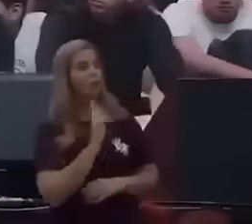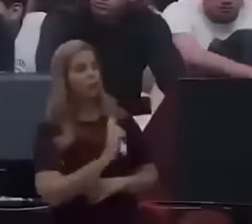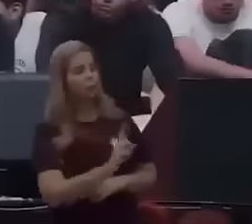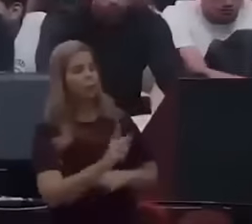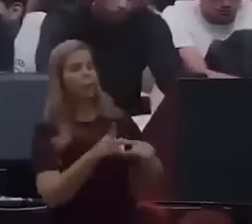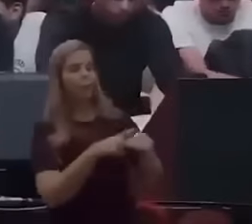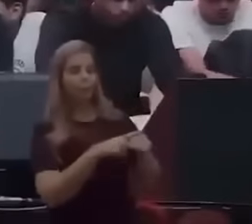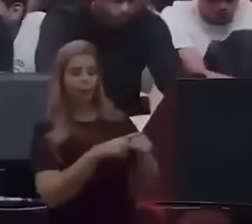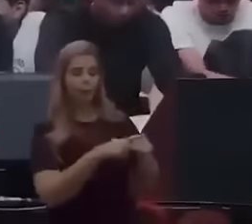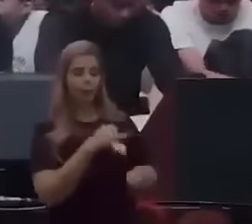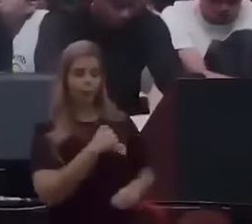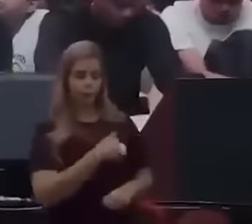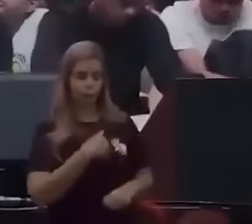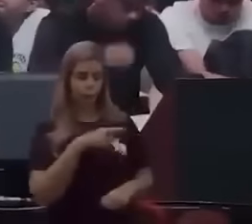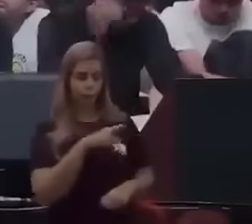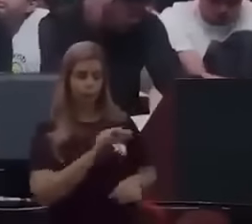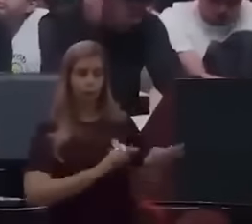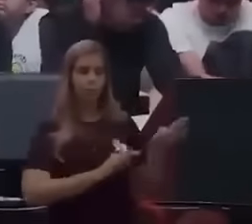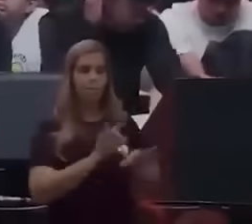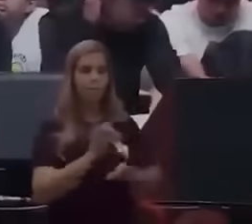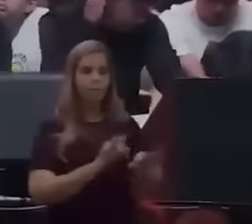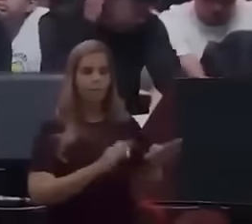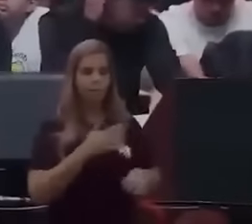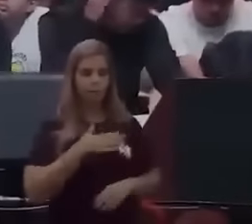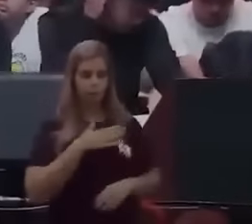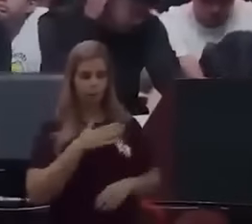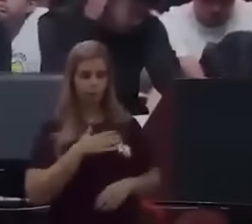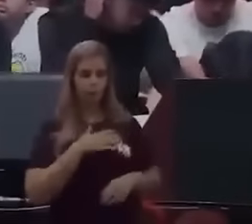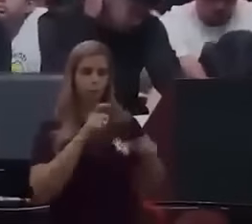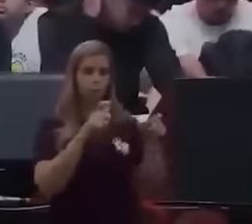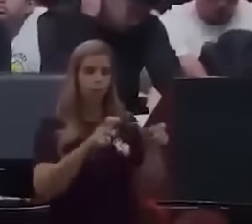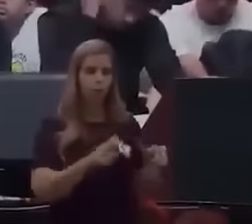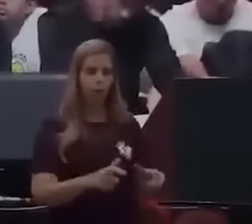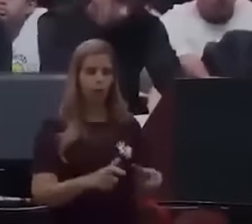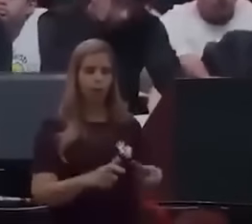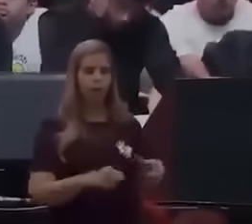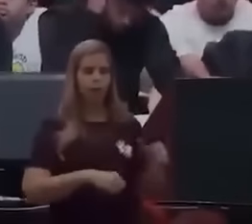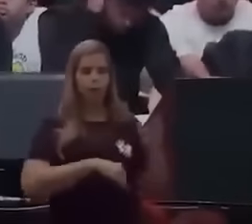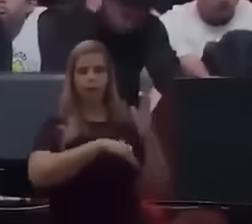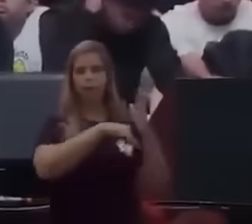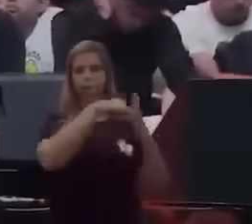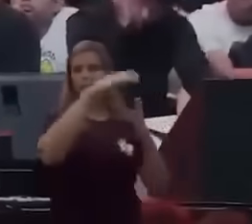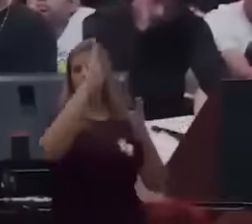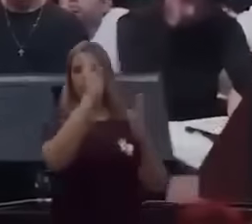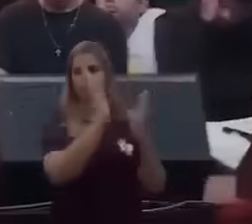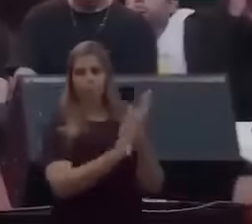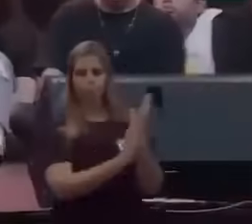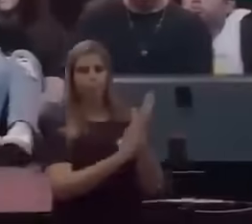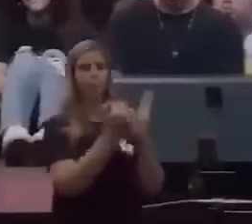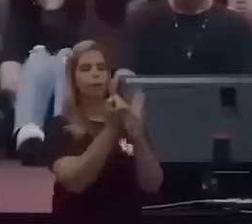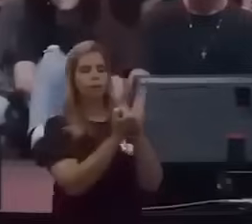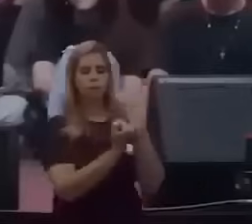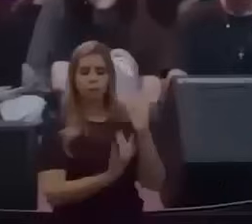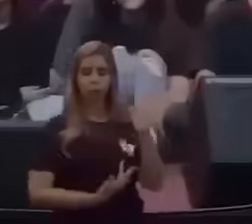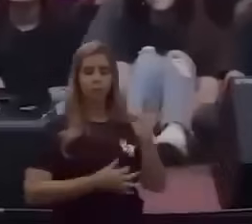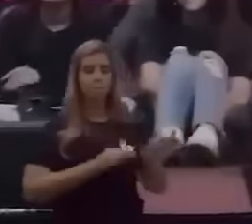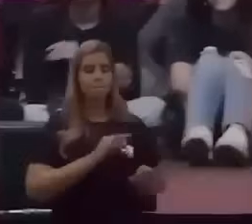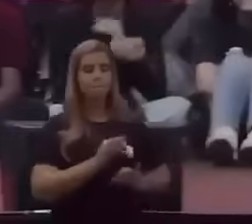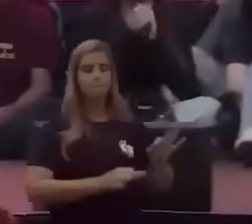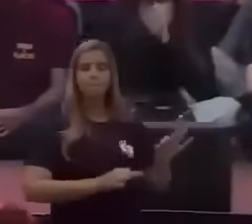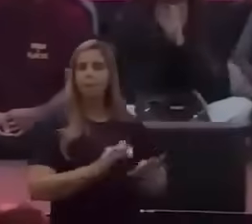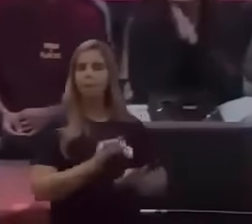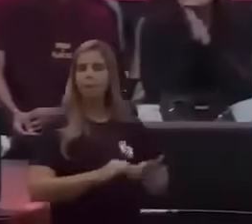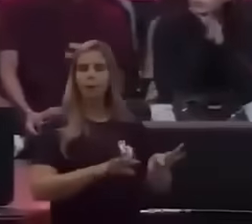assim: vocês vão preparar para mim um lugar para que eu possa comer a Páscoa com vocês. Prepara um